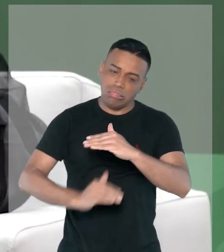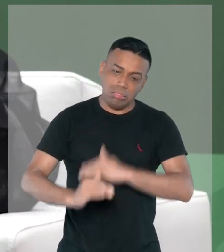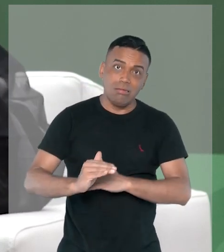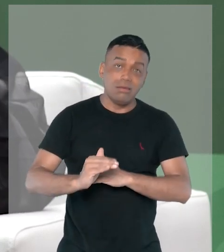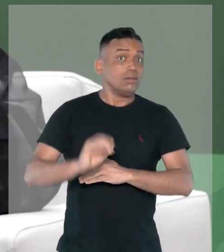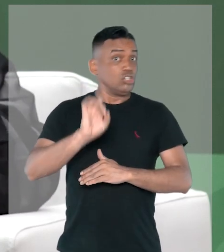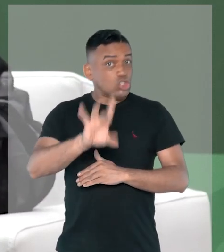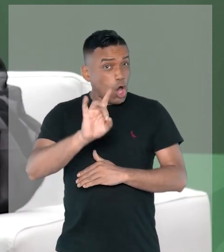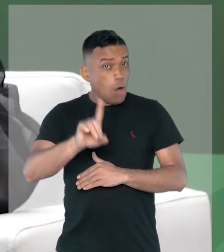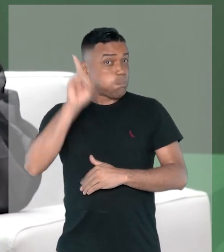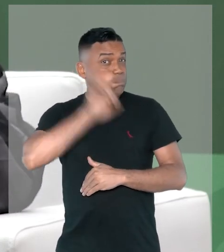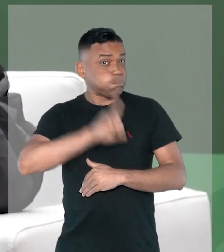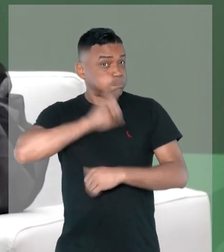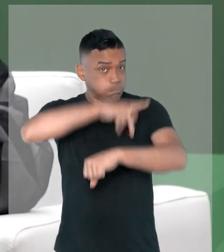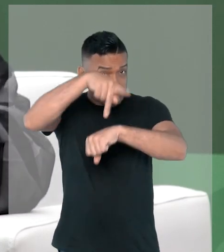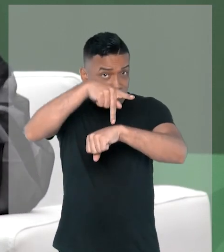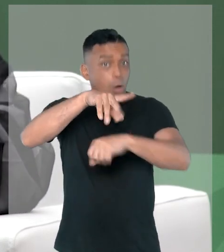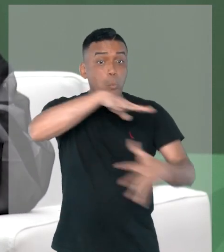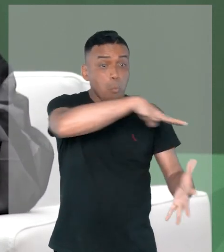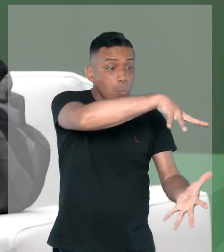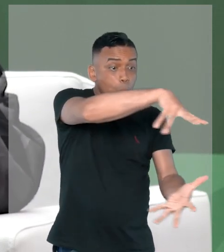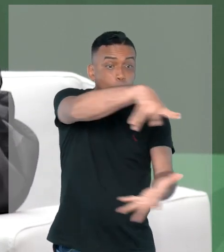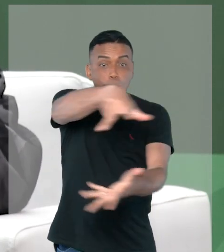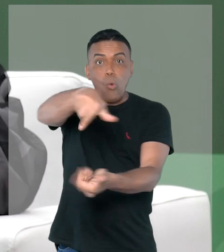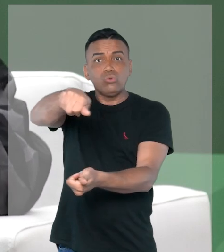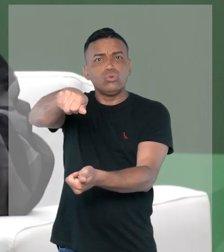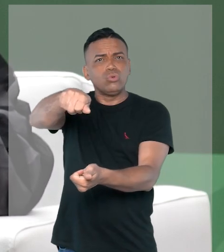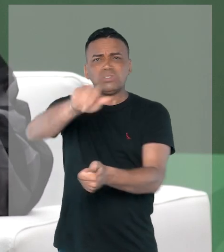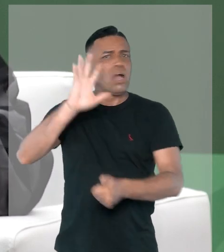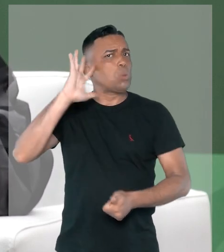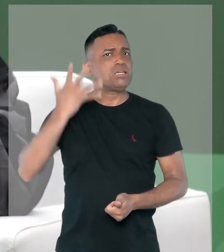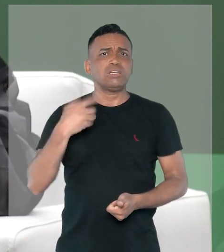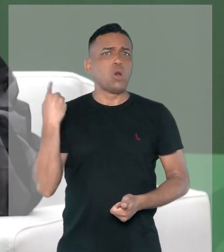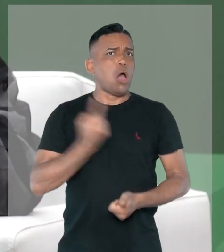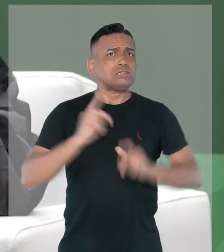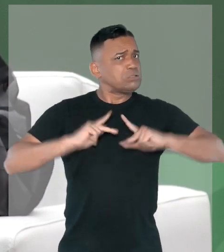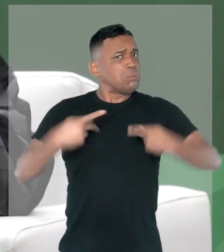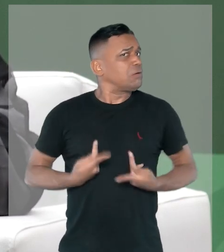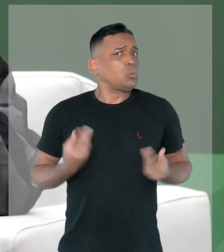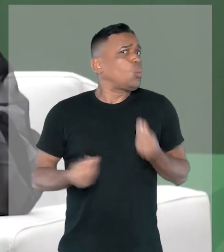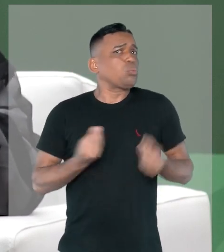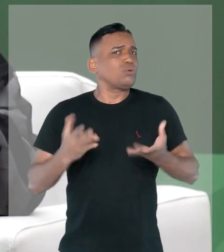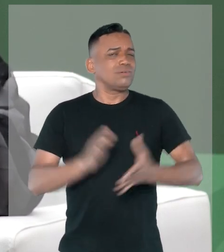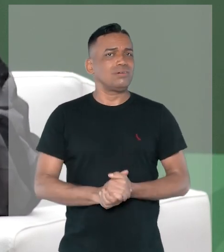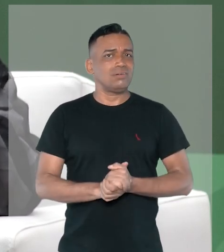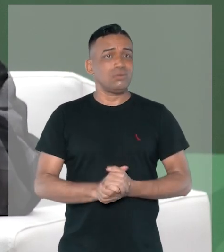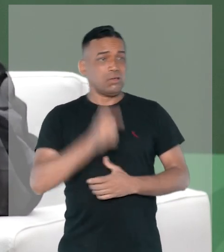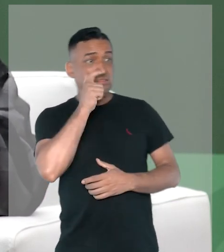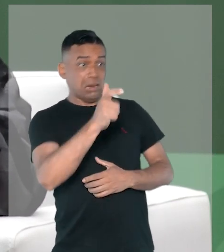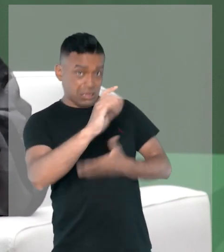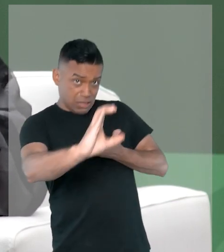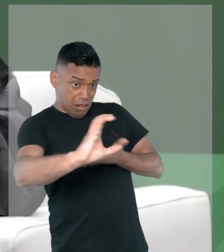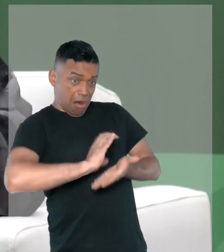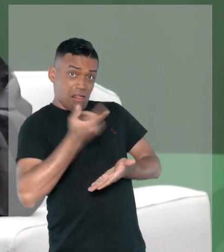mas não é nos Estados Unidos, é no mundo. O que está acontecendo com nós como seres humanos? O que nos interessa? É